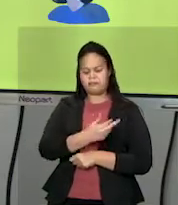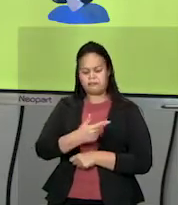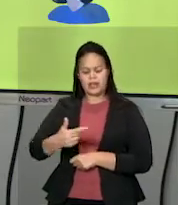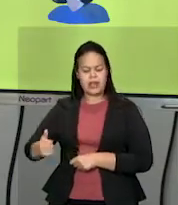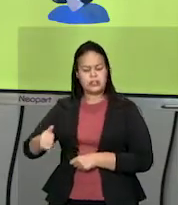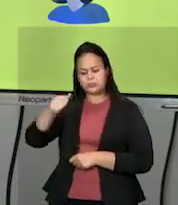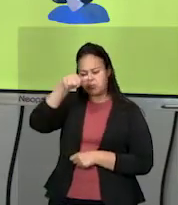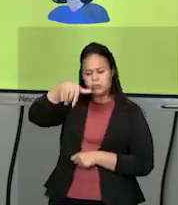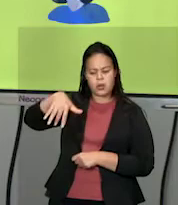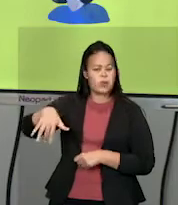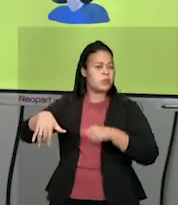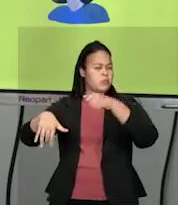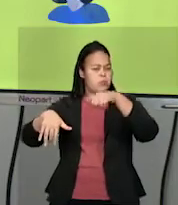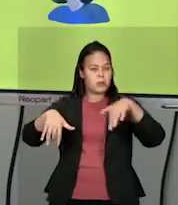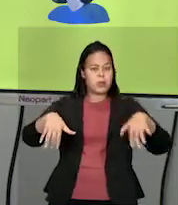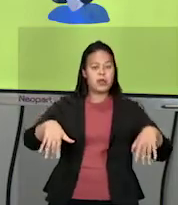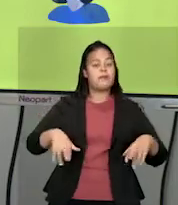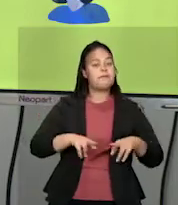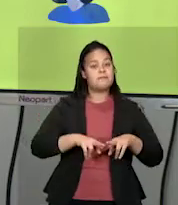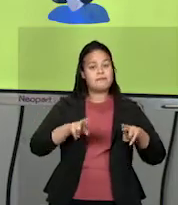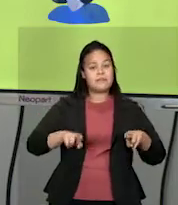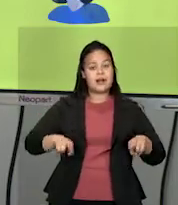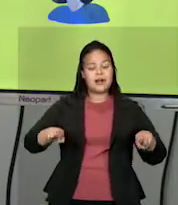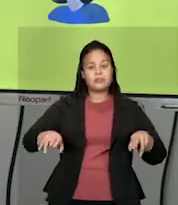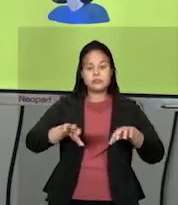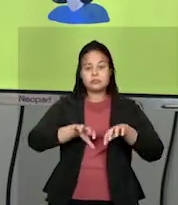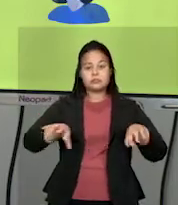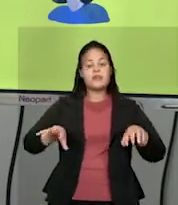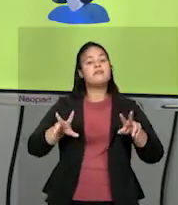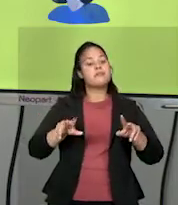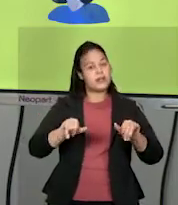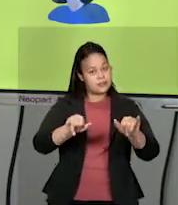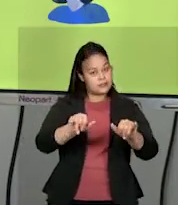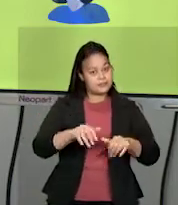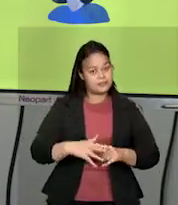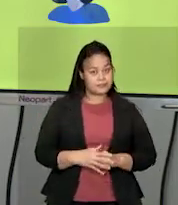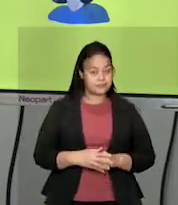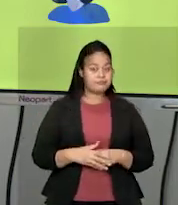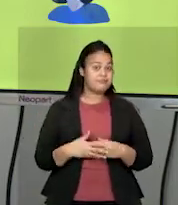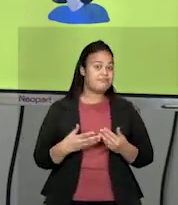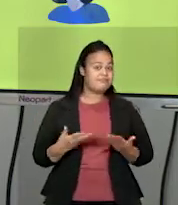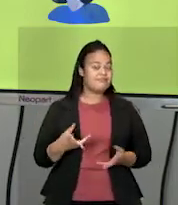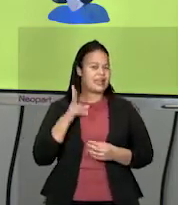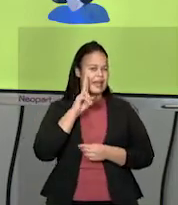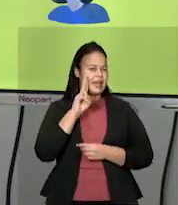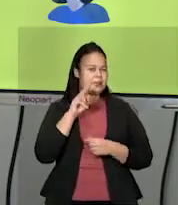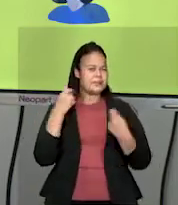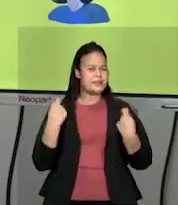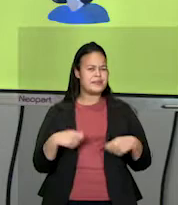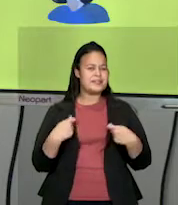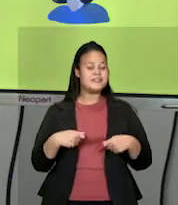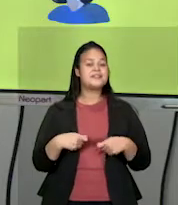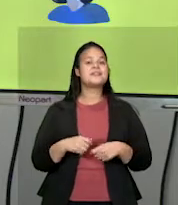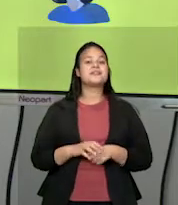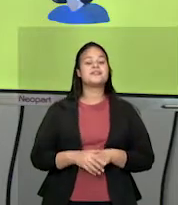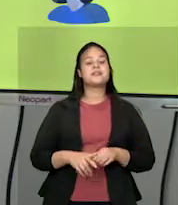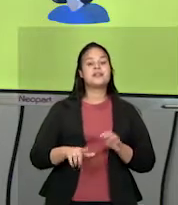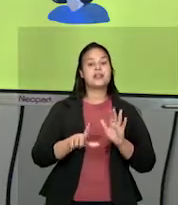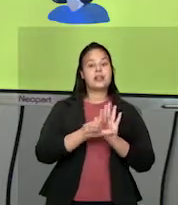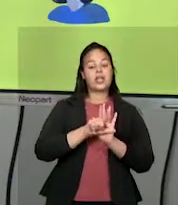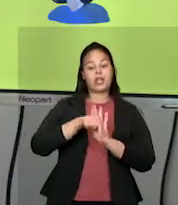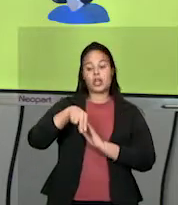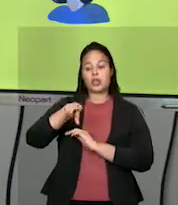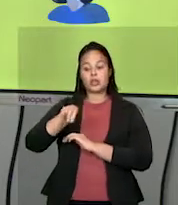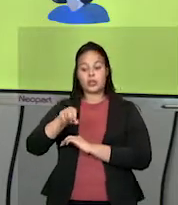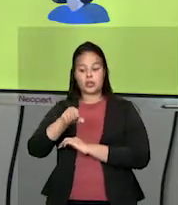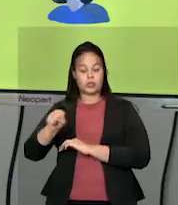caminhos para percorrer. Ela vai se dividir. E aí, nós vamos lembrar da lei dos nós.